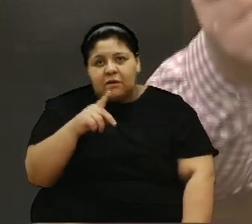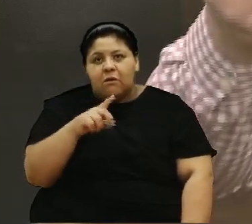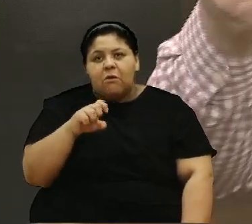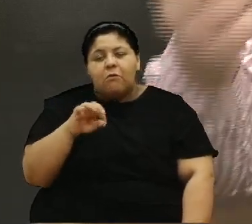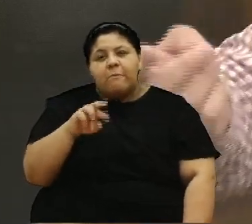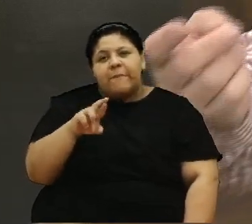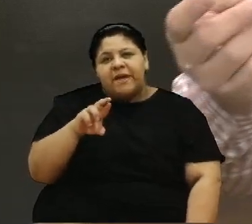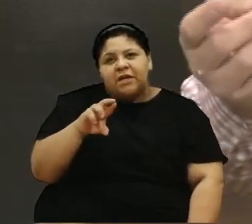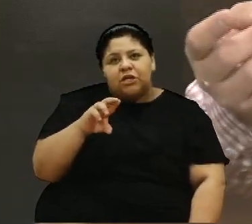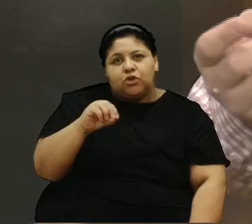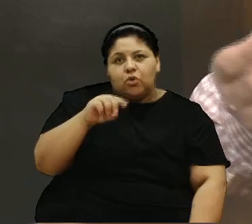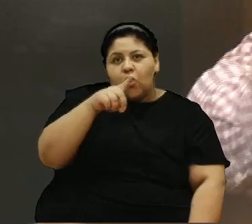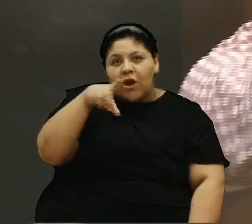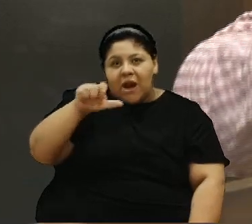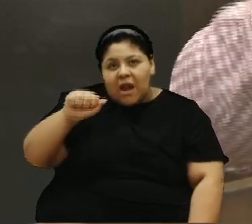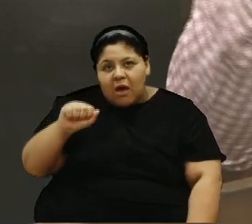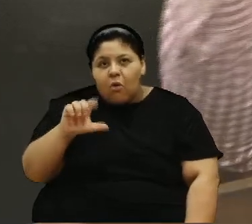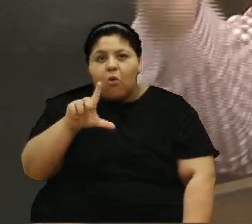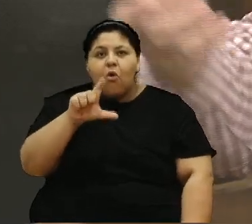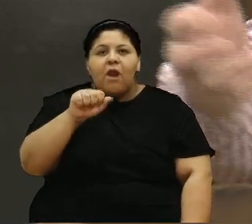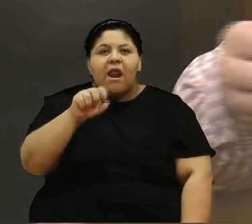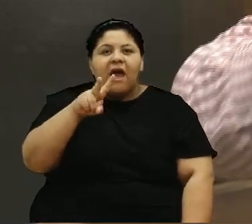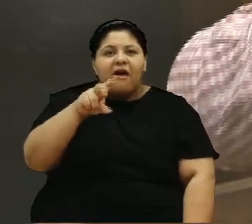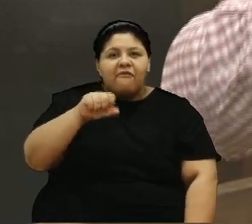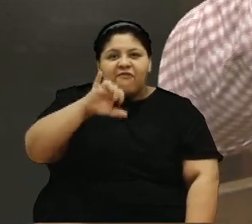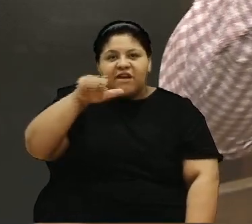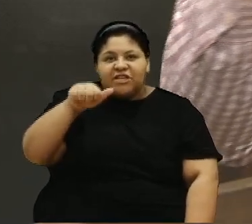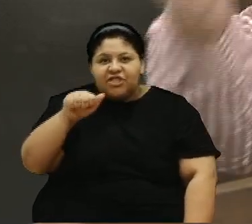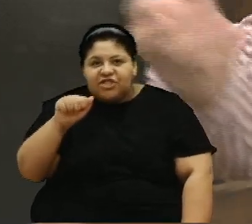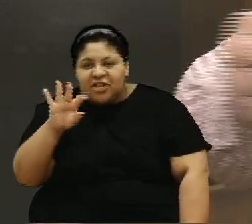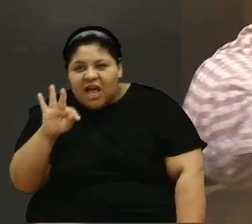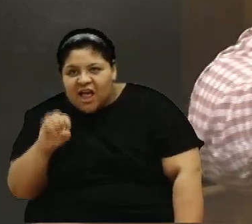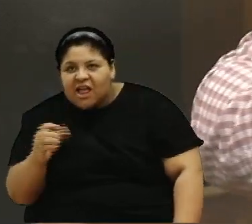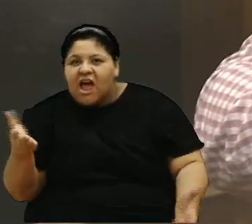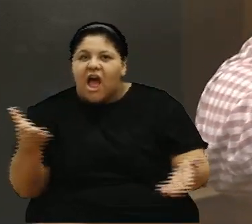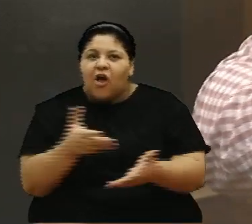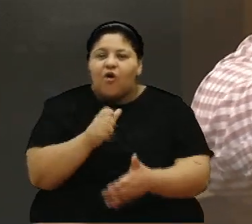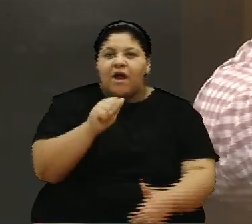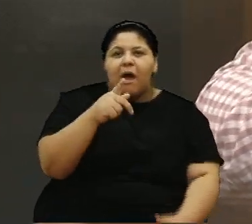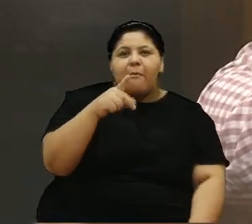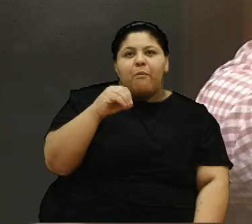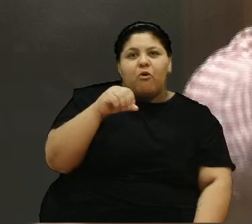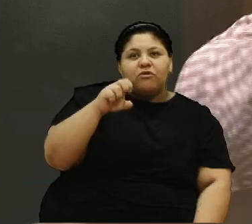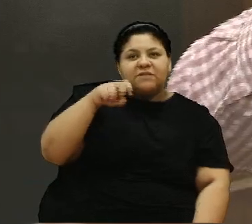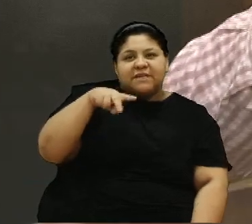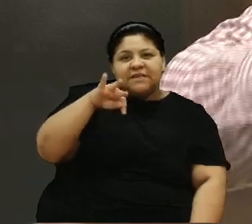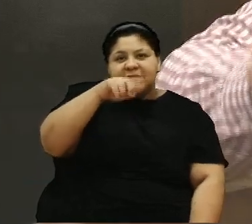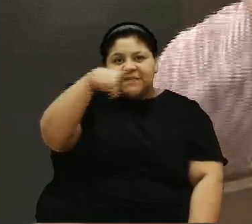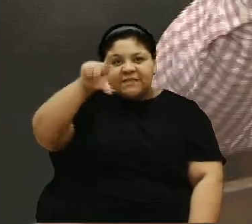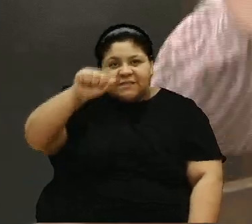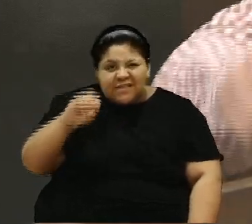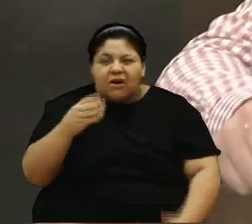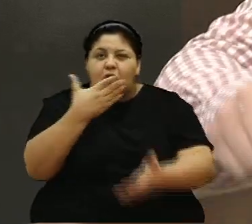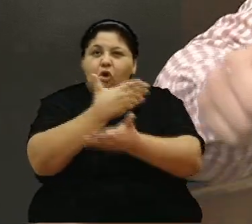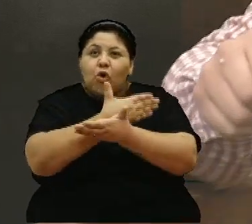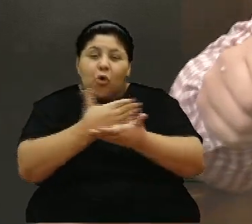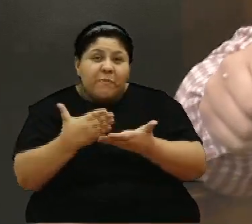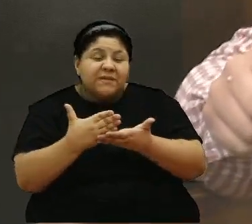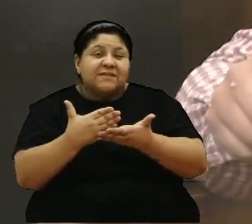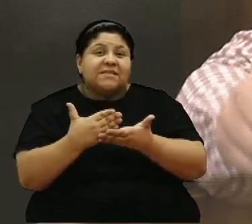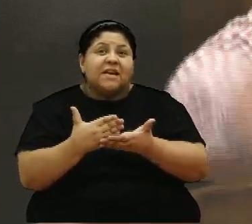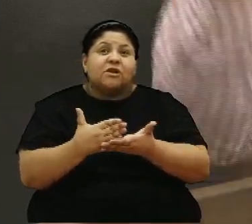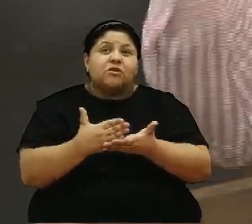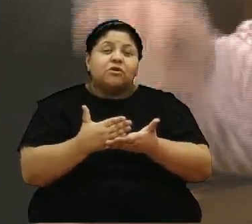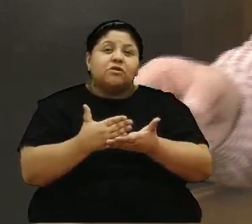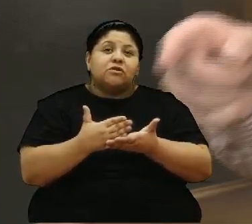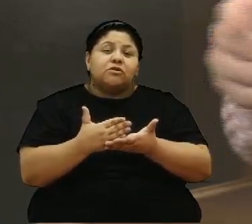agora estamos no aposentão, para não falar dos escândalos e dos desvios de dinheiro que aconteceram nos Correios, que começaram a dar lucro no governo Bolsonaro,